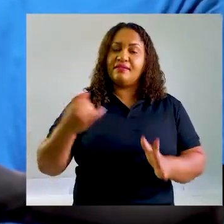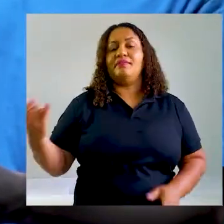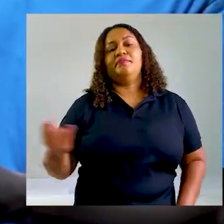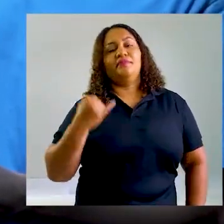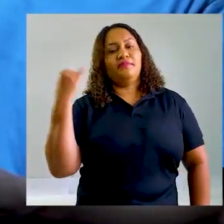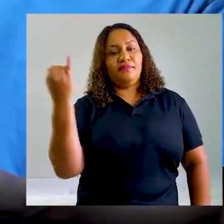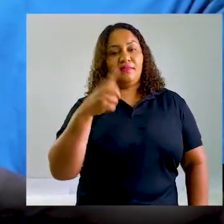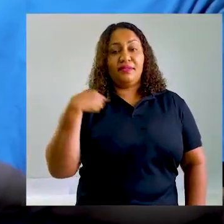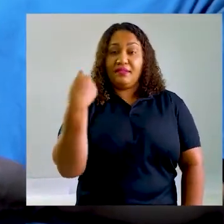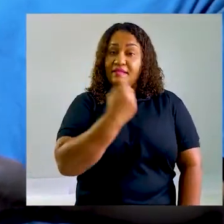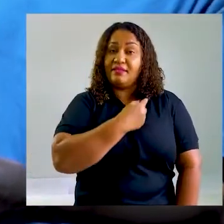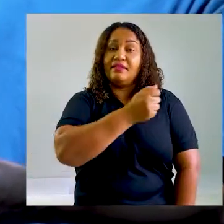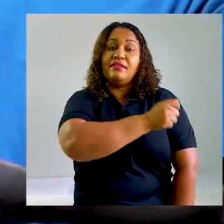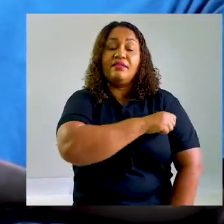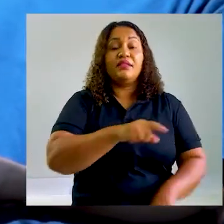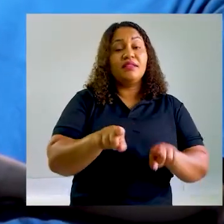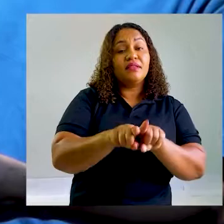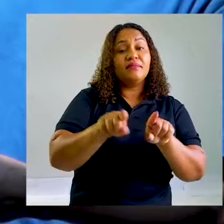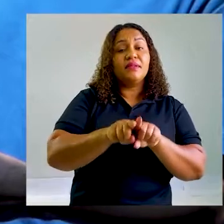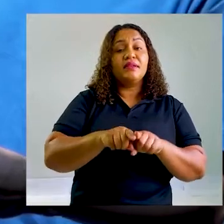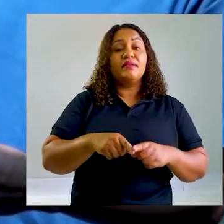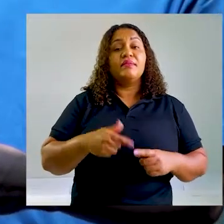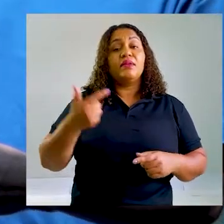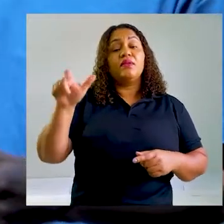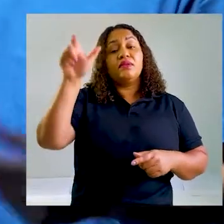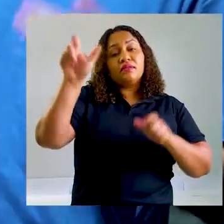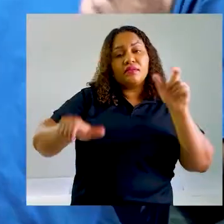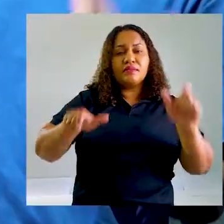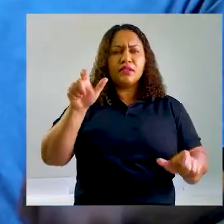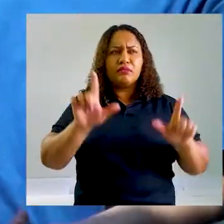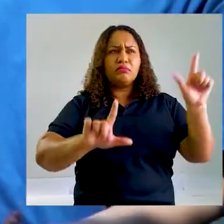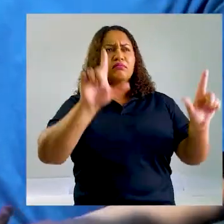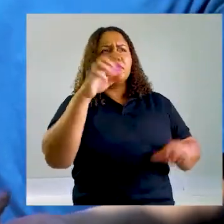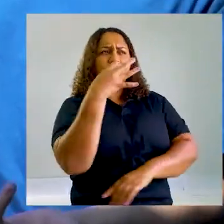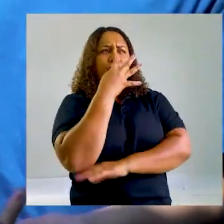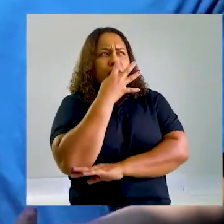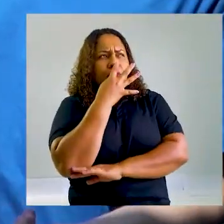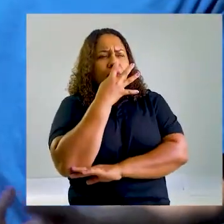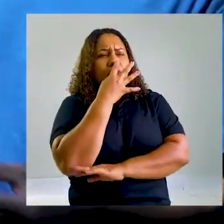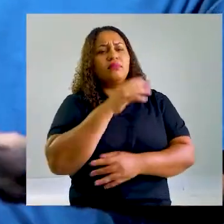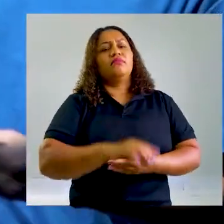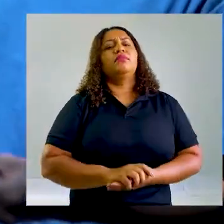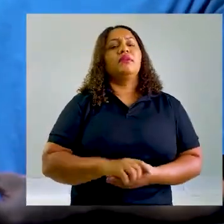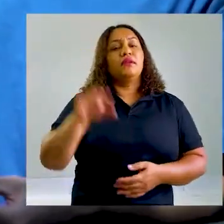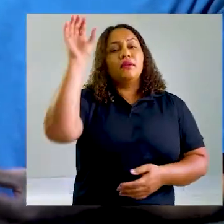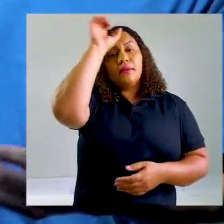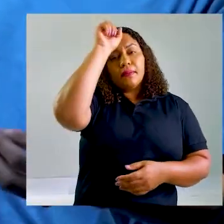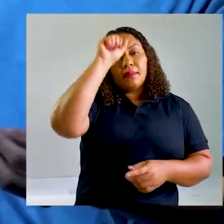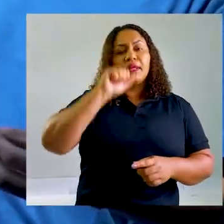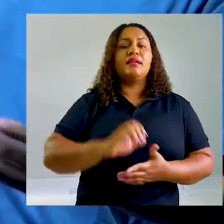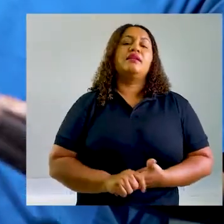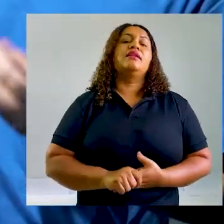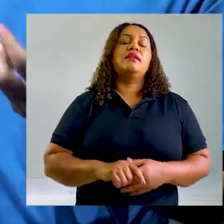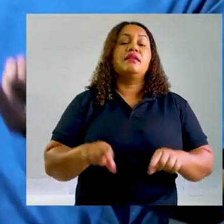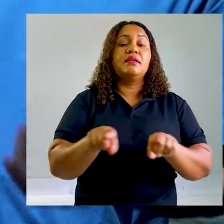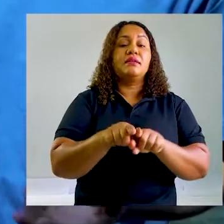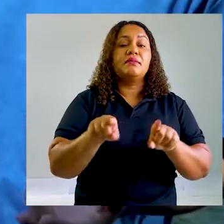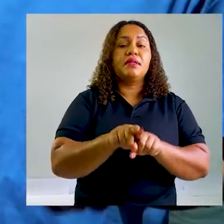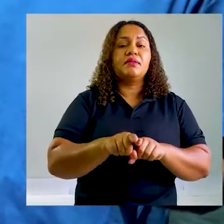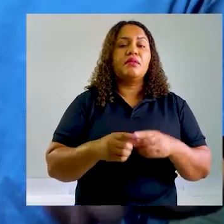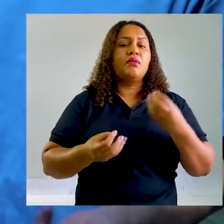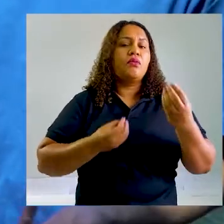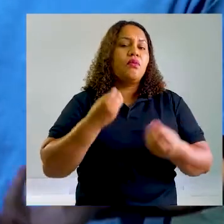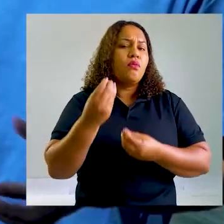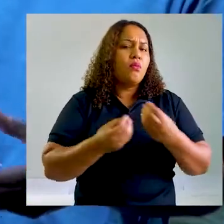para os nossos alunos e os demais telespectadores que assistem à TV Educaítes aprenderem mais sobre a